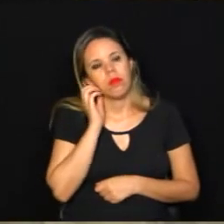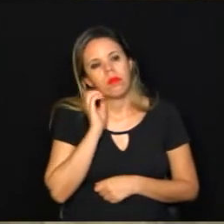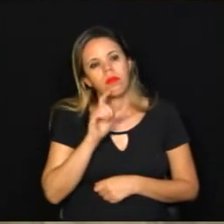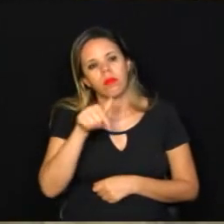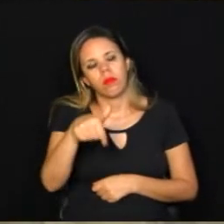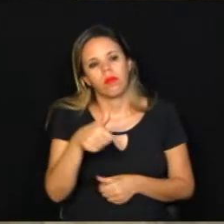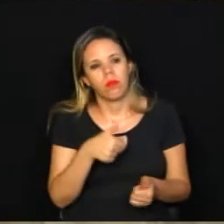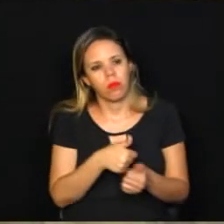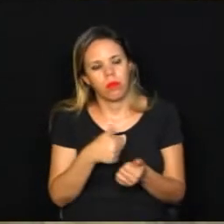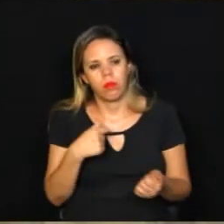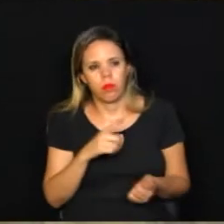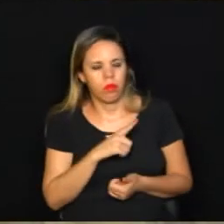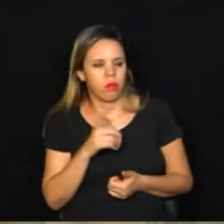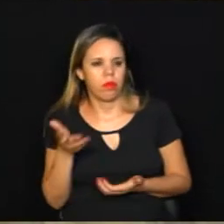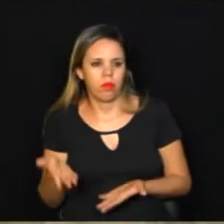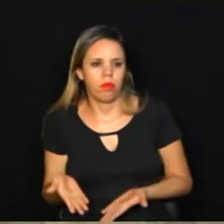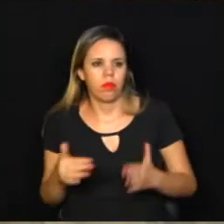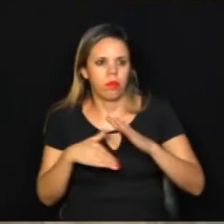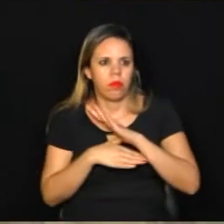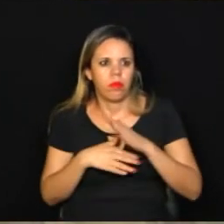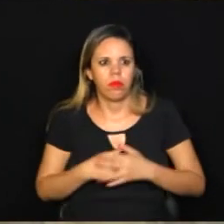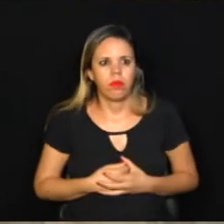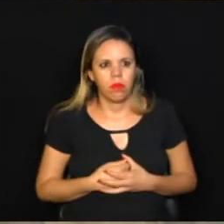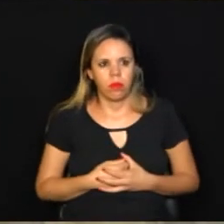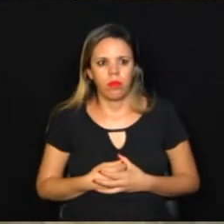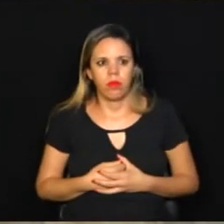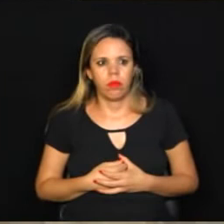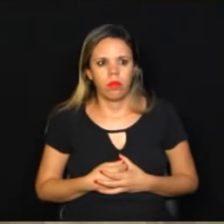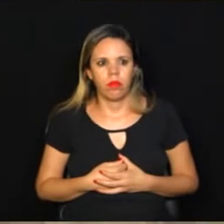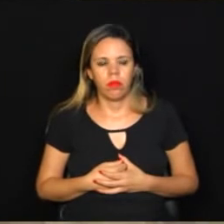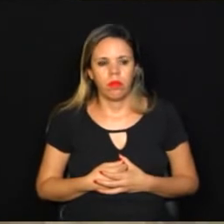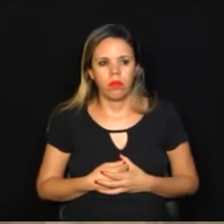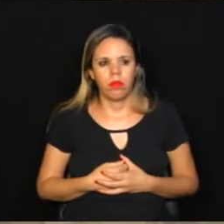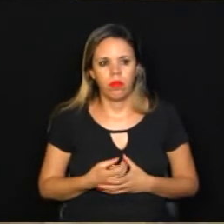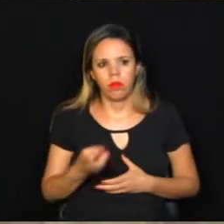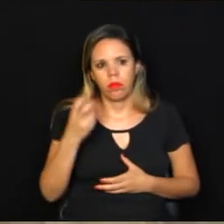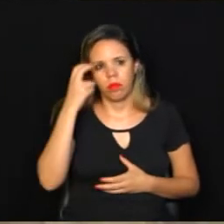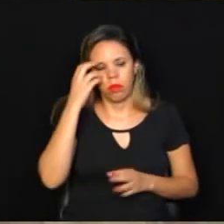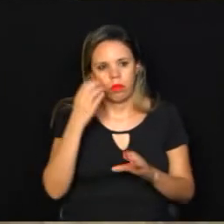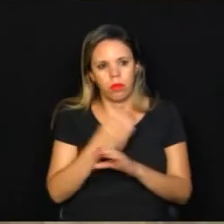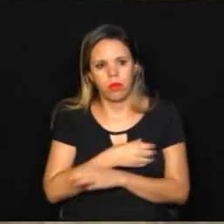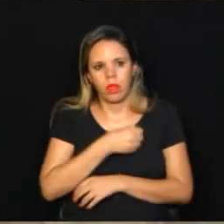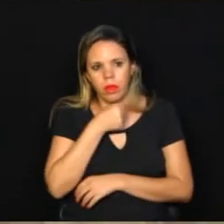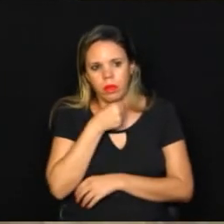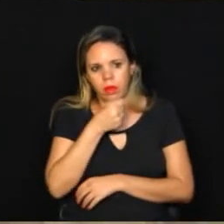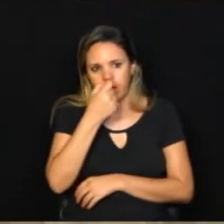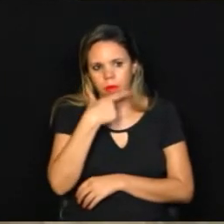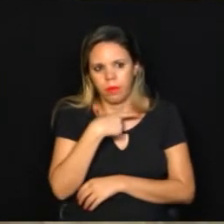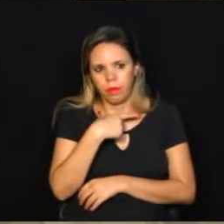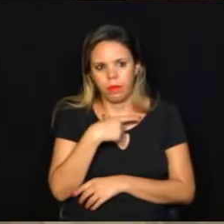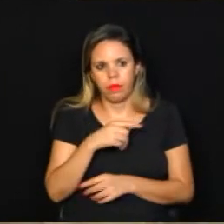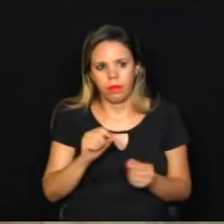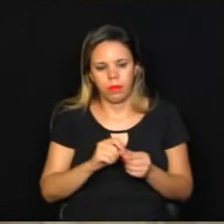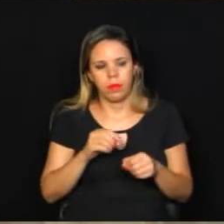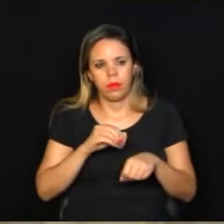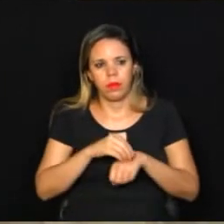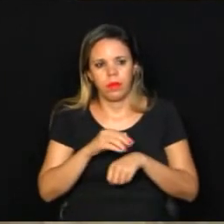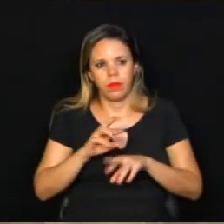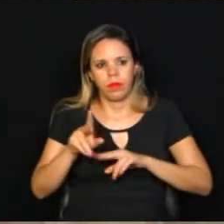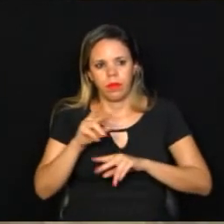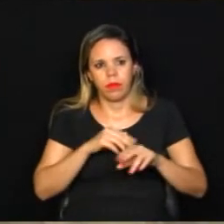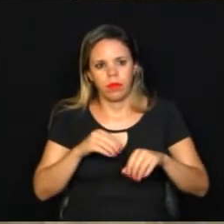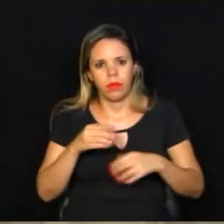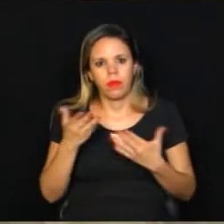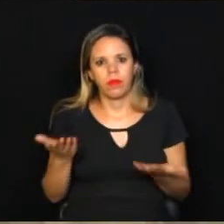a pouco nós temos aqui no Câmara Total o Cultura, né? O nosso quadro em que o repórter Rubens Morelli dá diversas